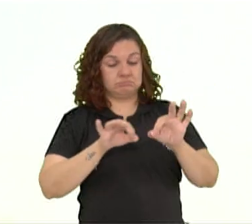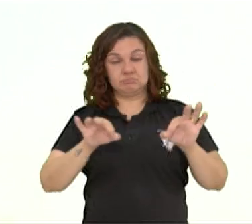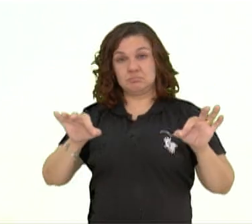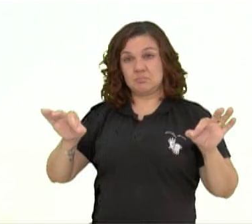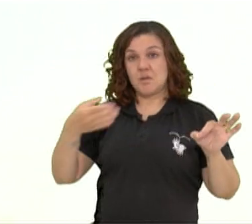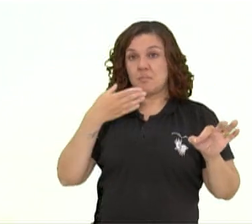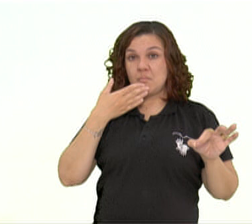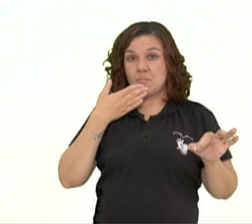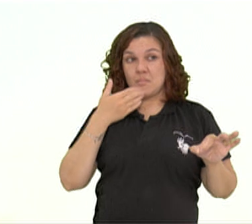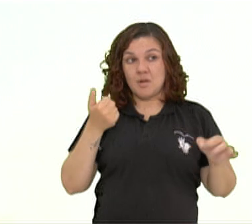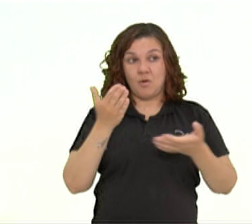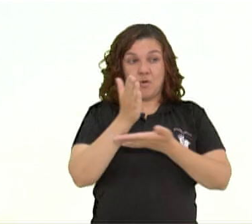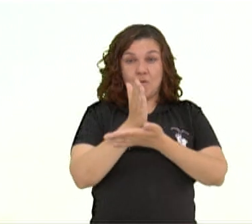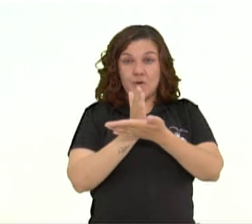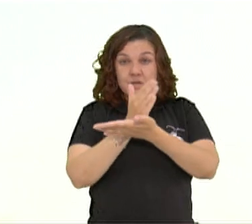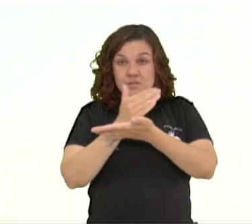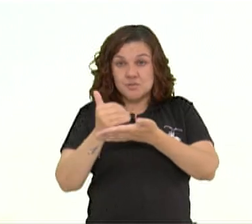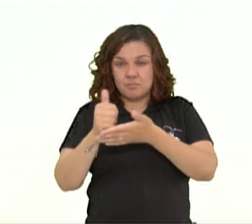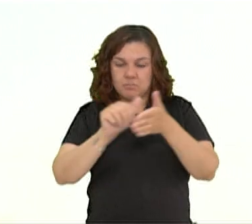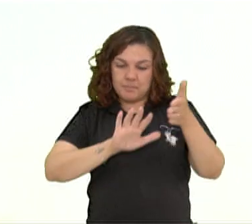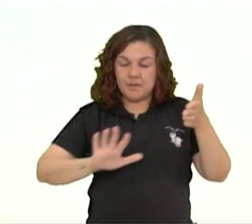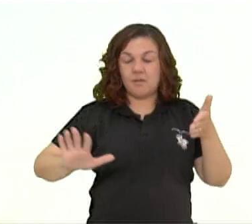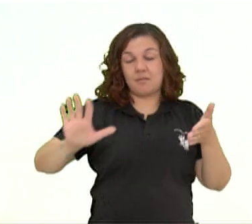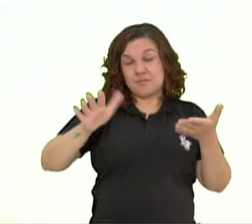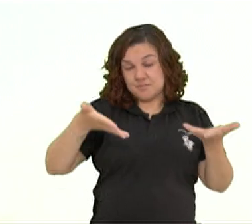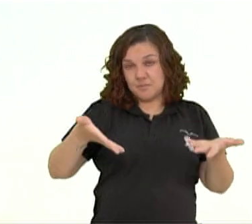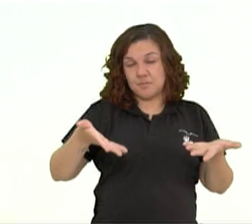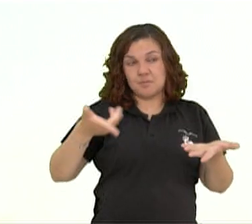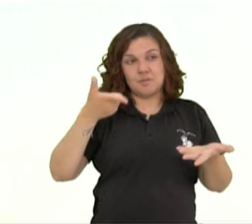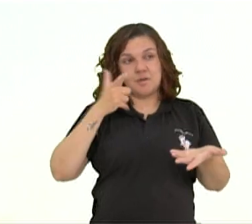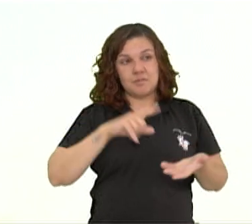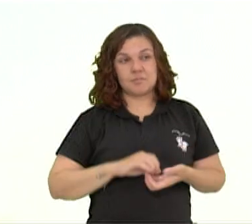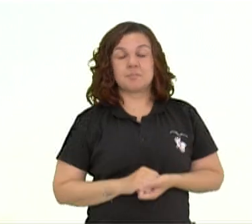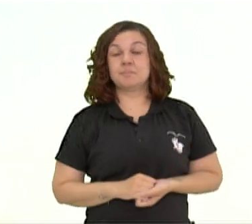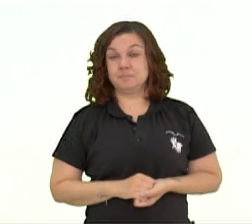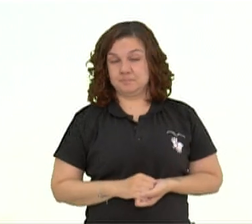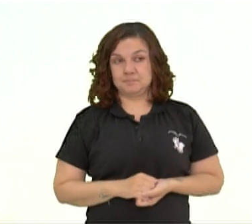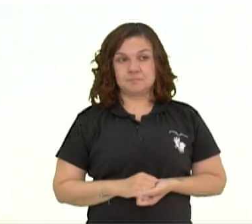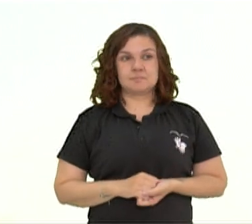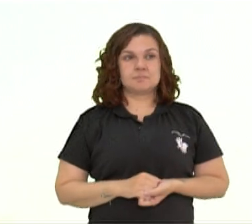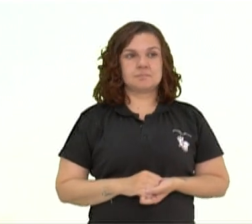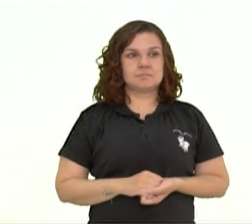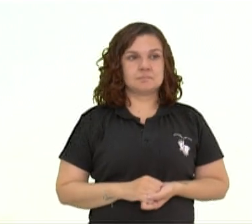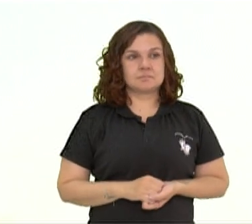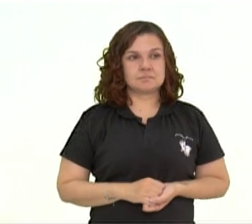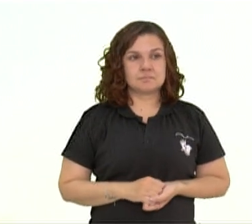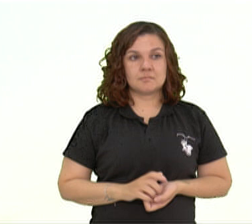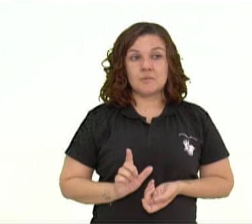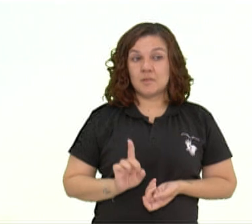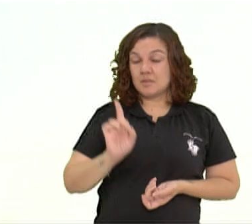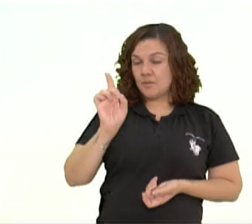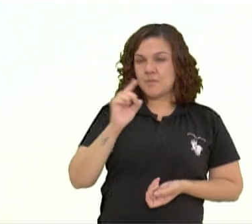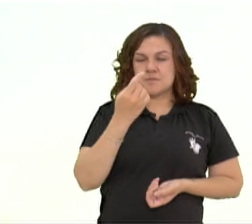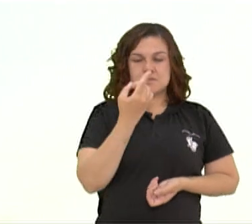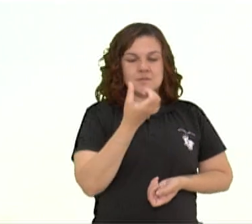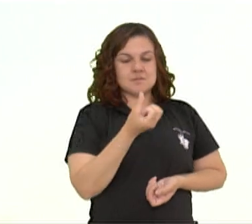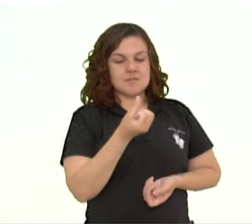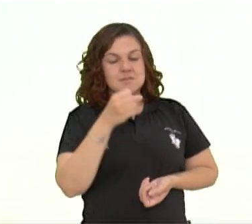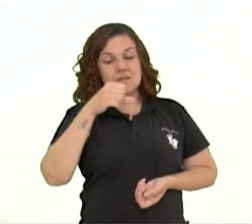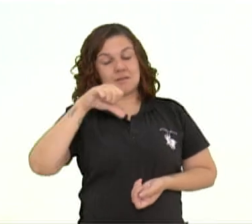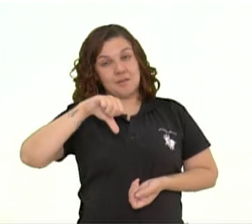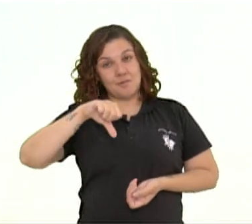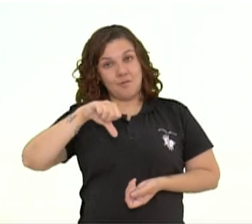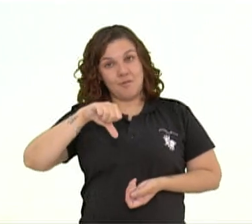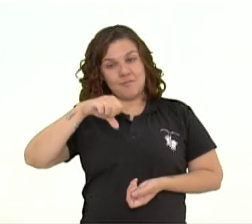melhor divisão para aquele lote ali, da posição onde ele estava. Essa resposta deu 169